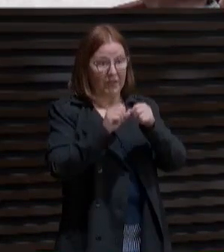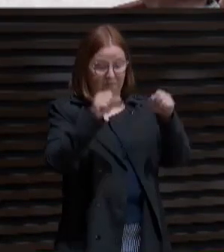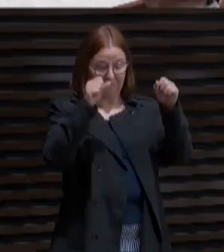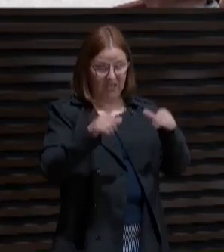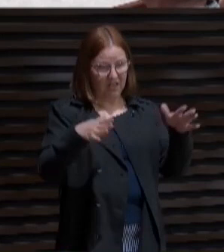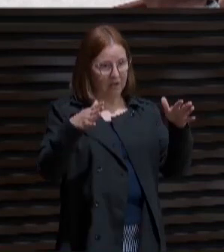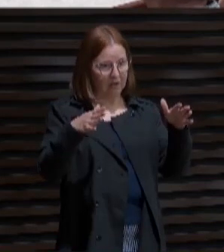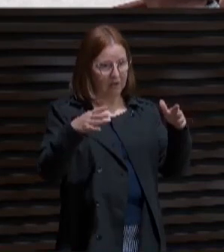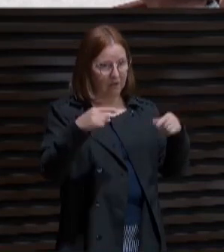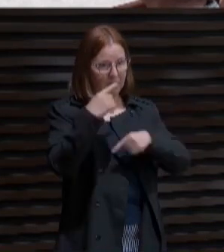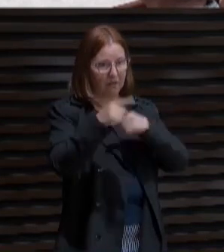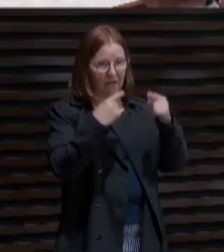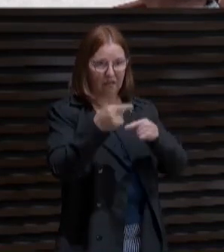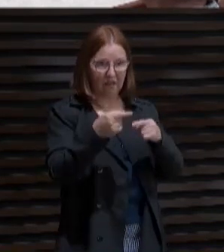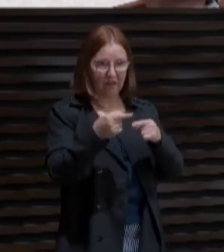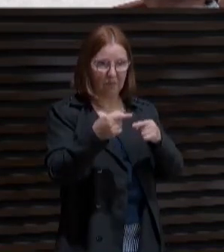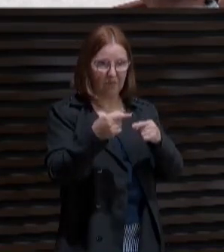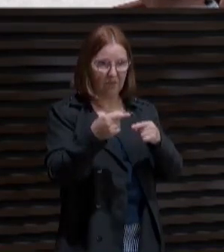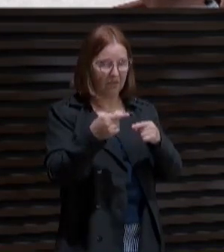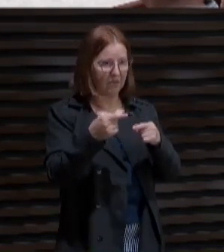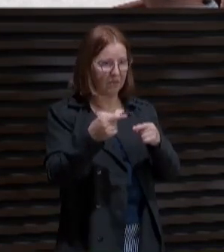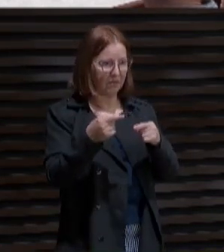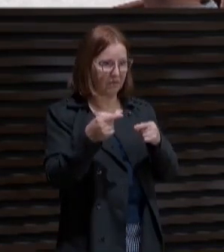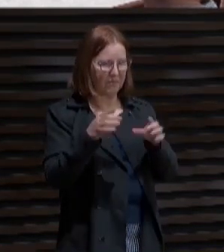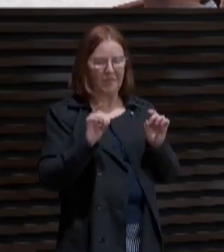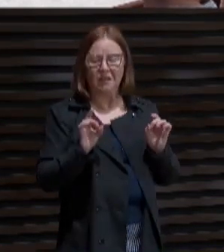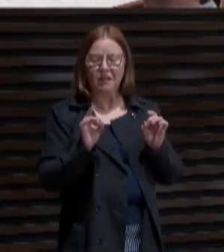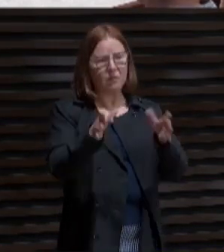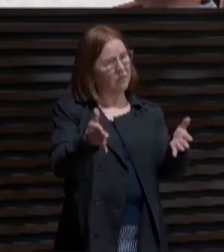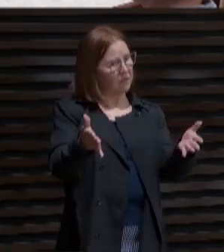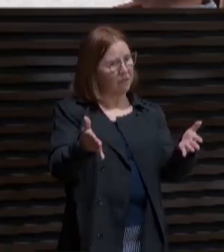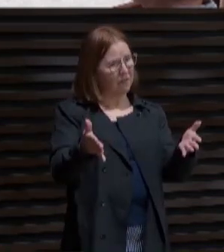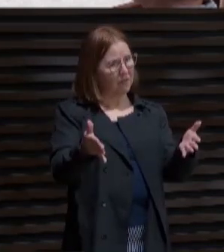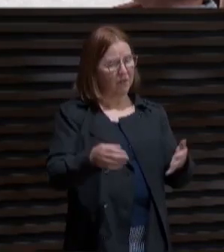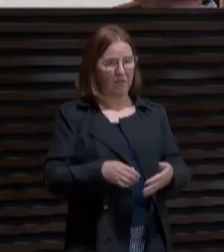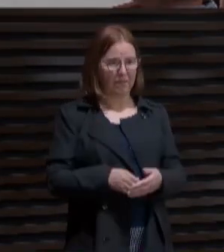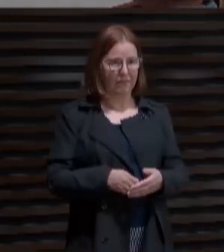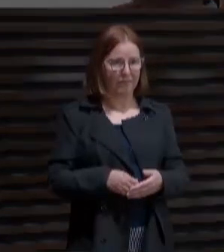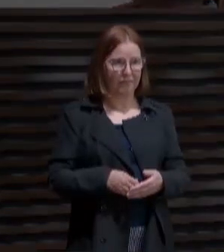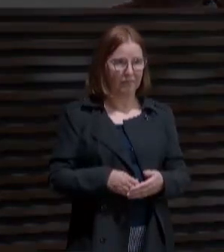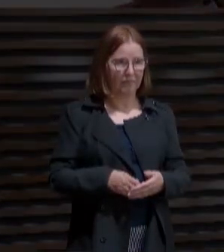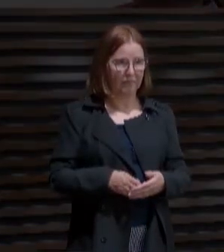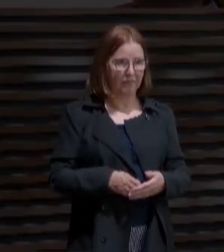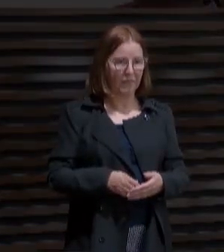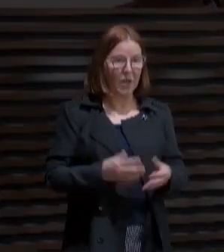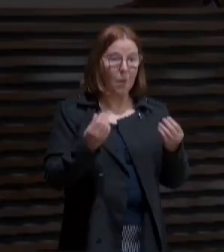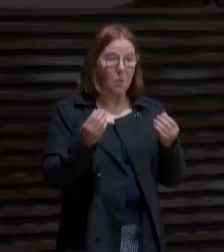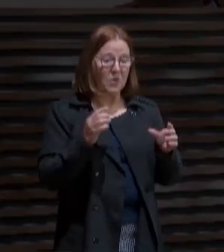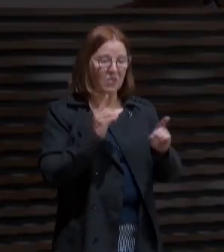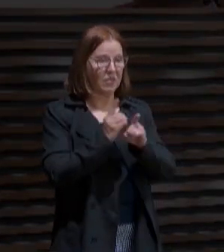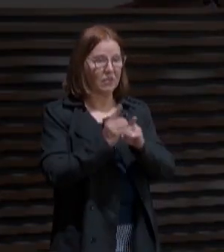virando as costas para Jesus. E o texto diz, muitos de seus discípulos o